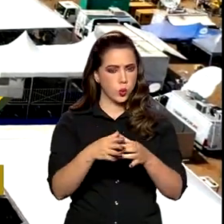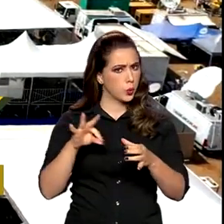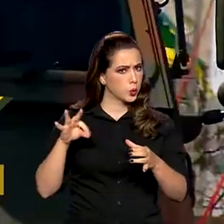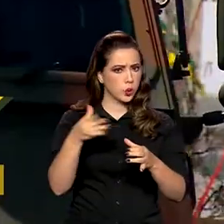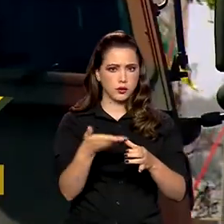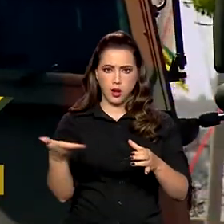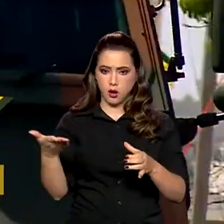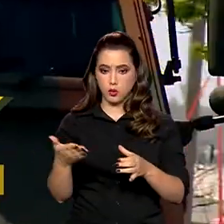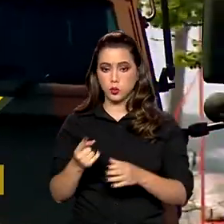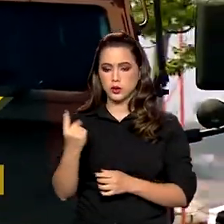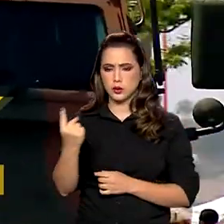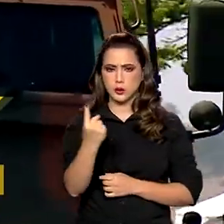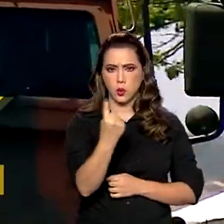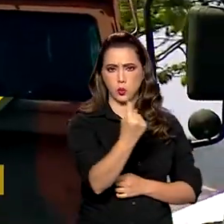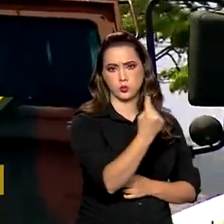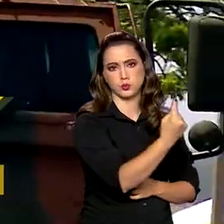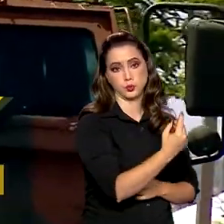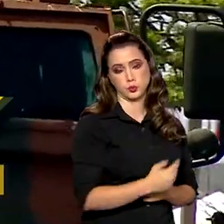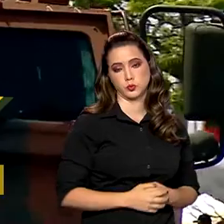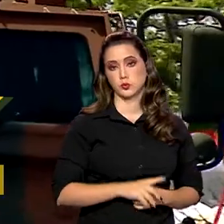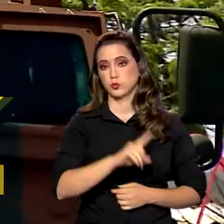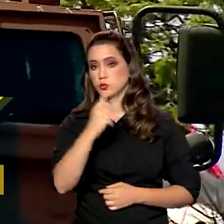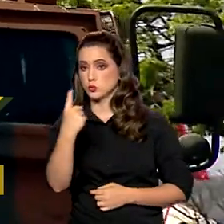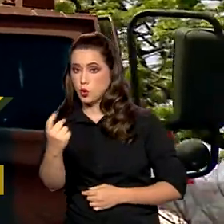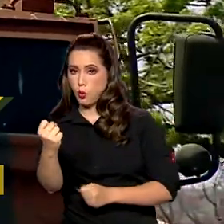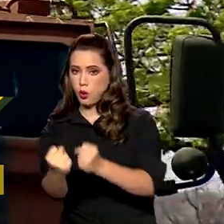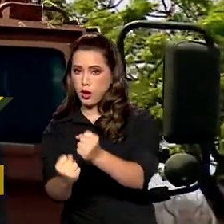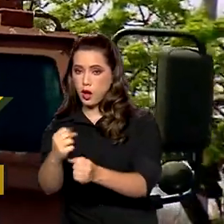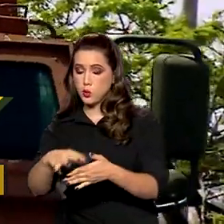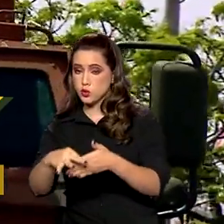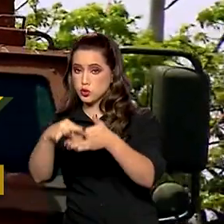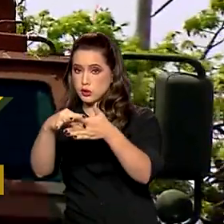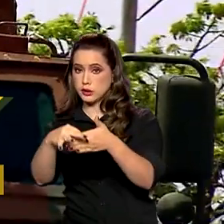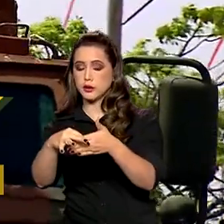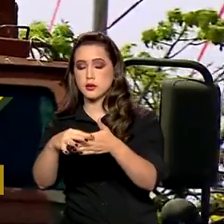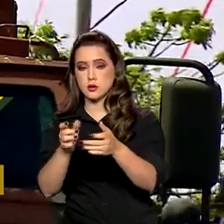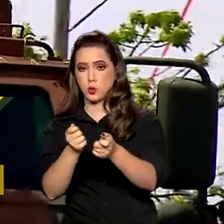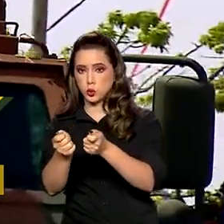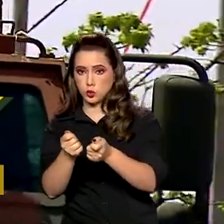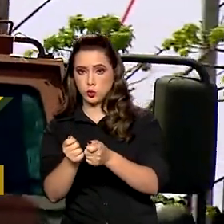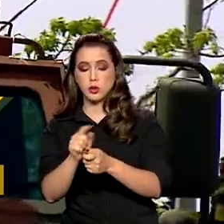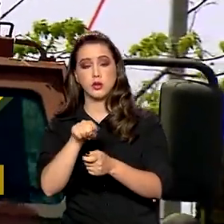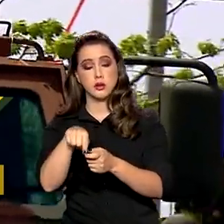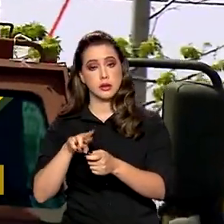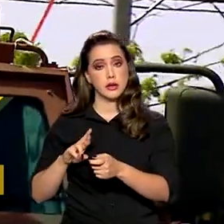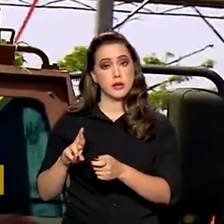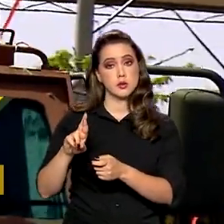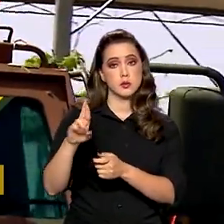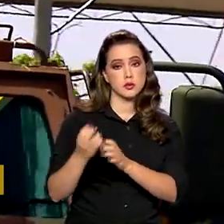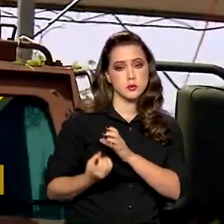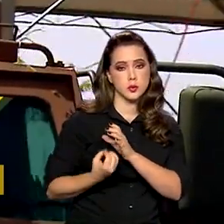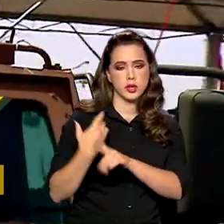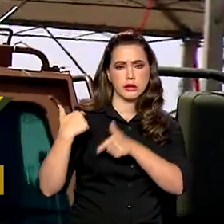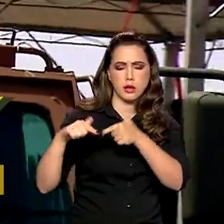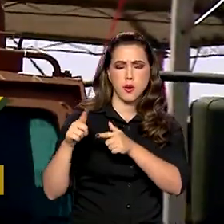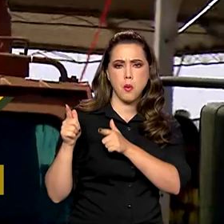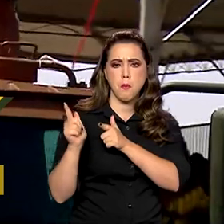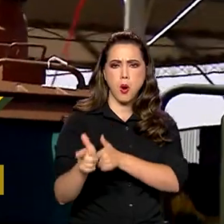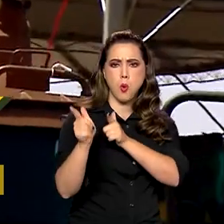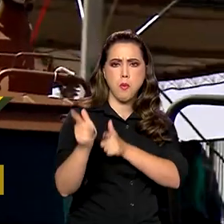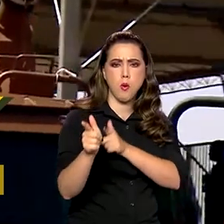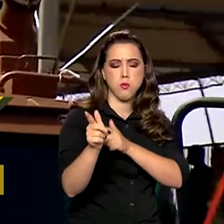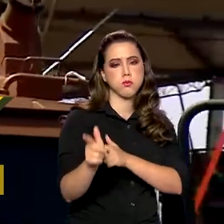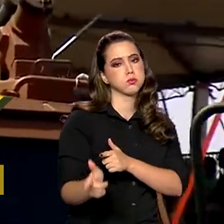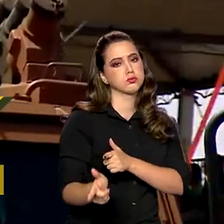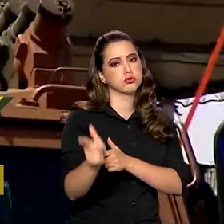cada grupo, composto por uma viatura de comando e controle do grupo, responsável por criar missões de tiro,